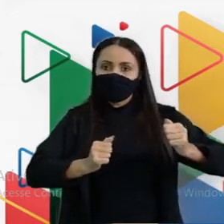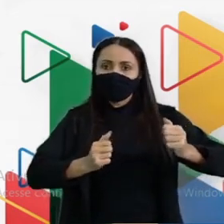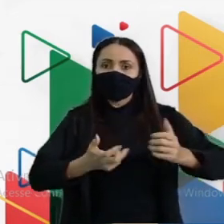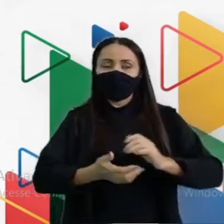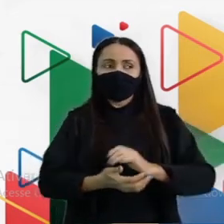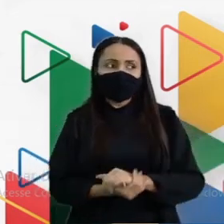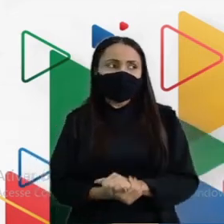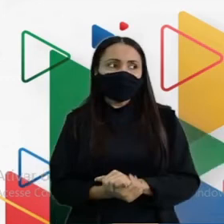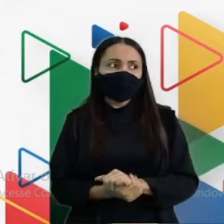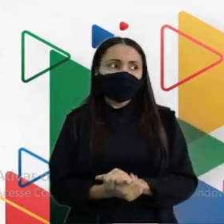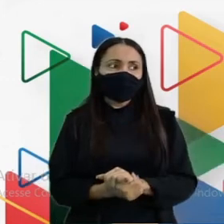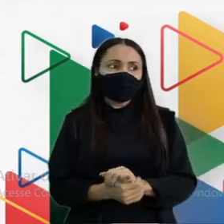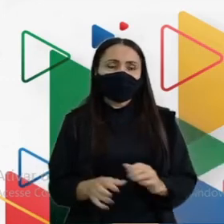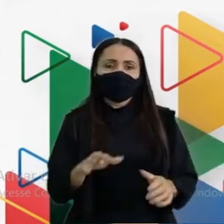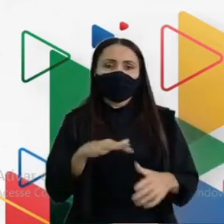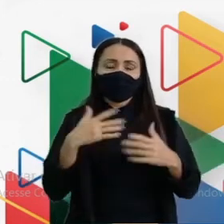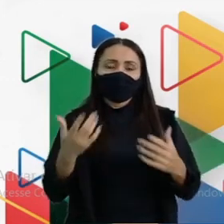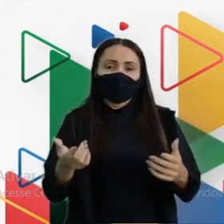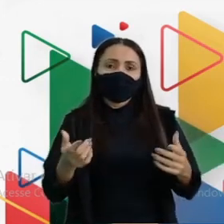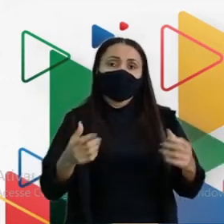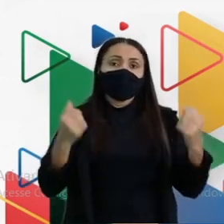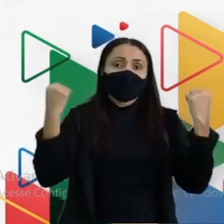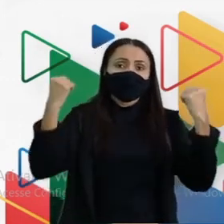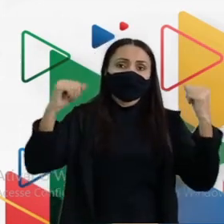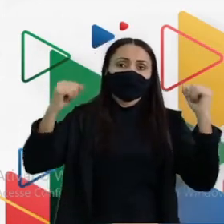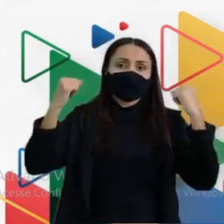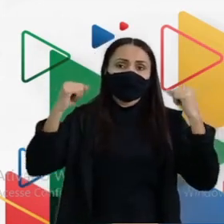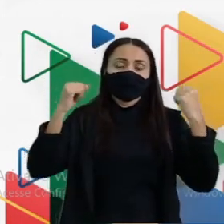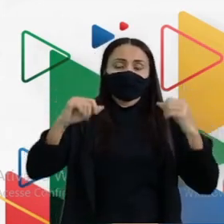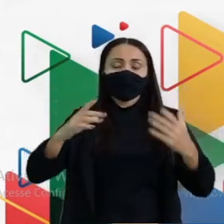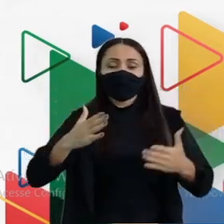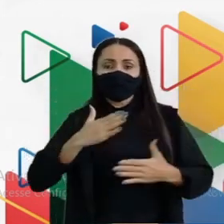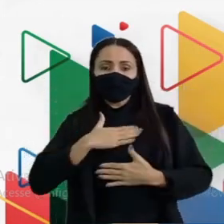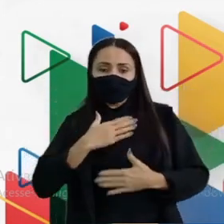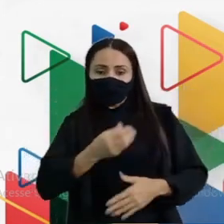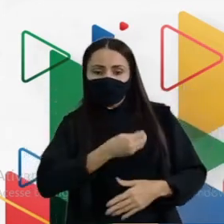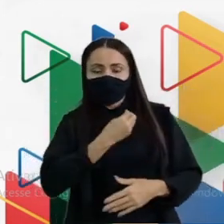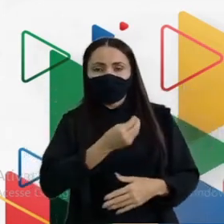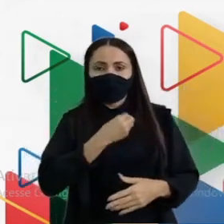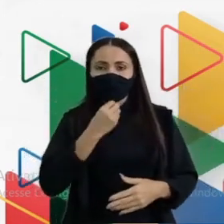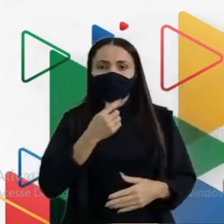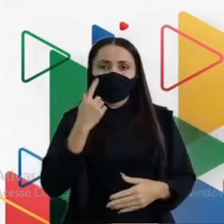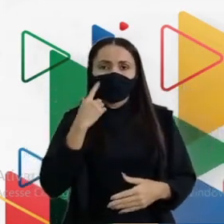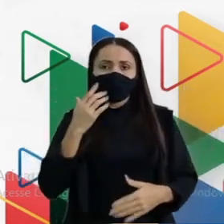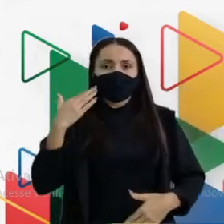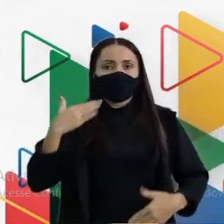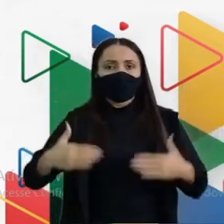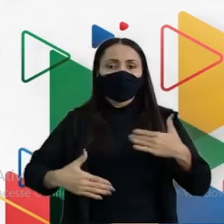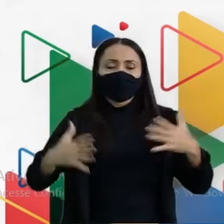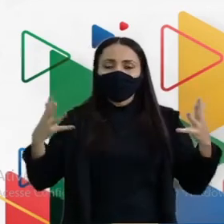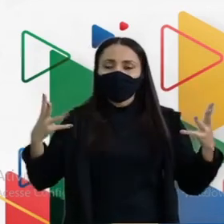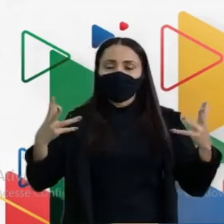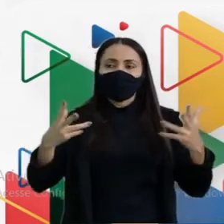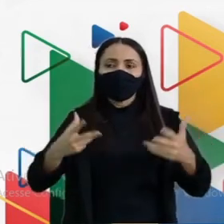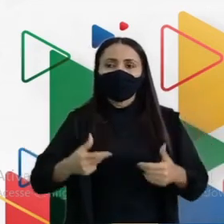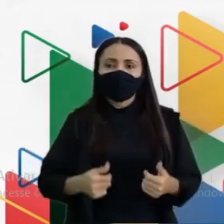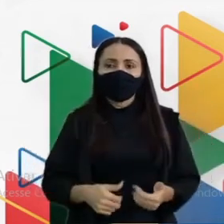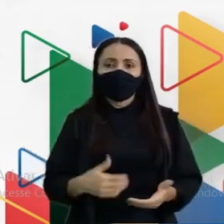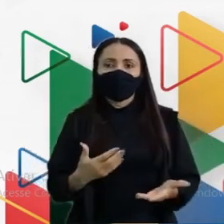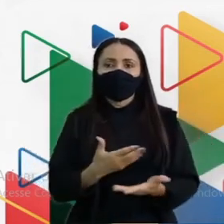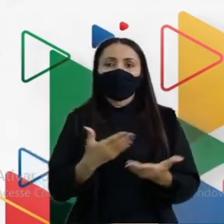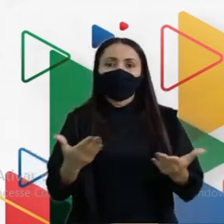Então, o fato da atividade física estar presente na minha vida vai repercutir no meu corpo como um todo, inclusive na